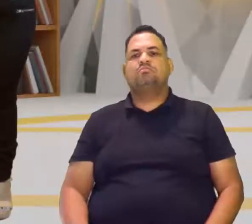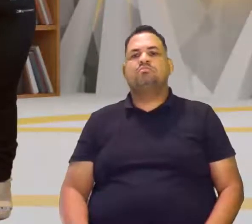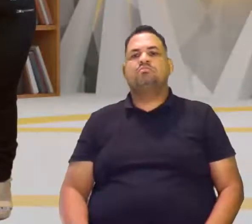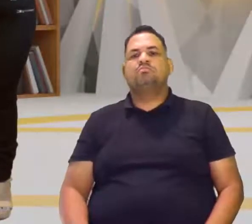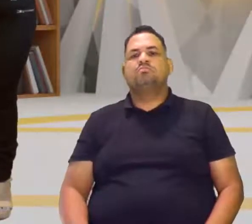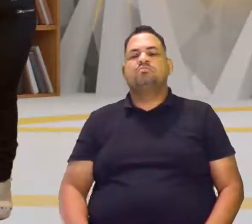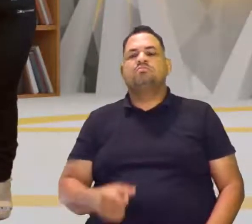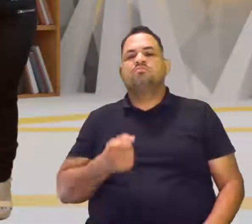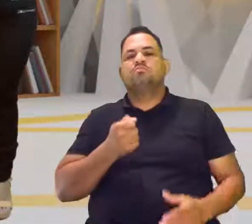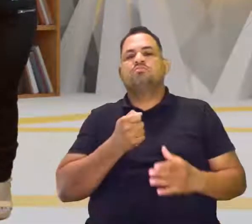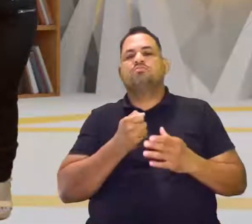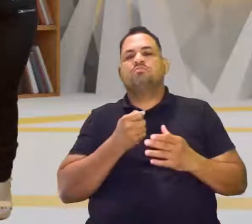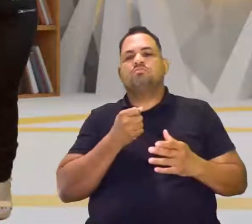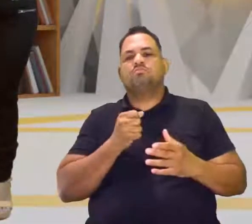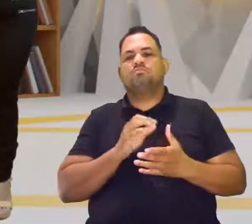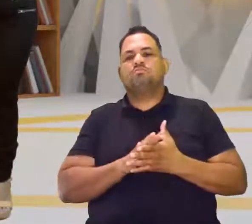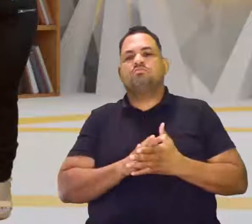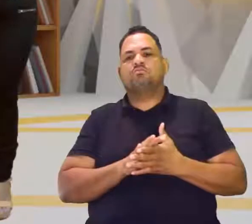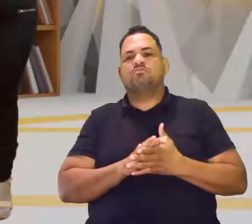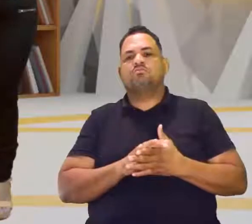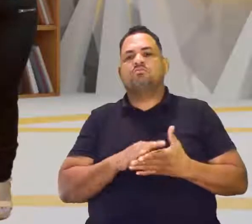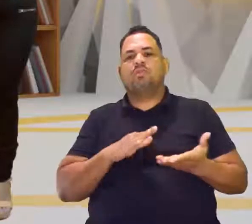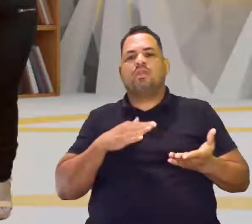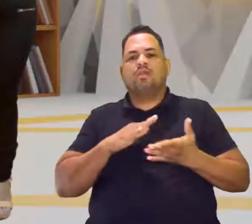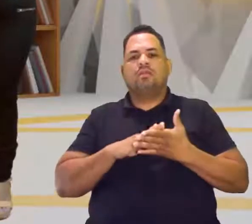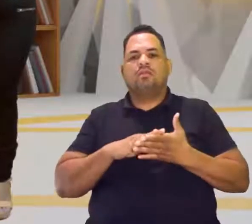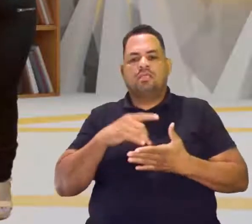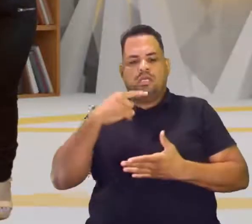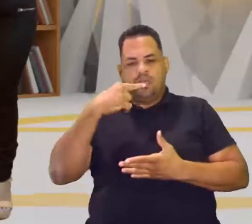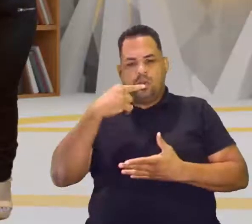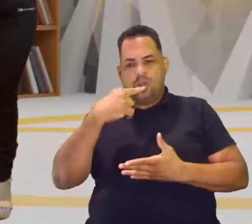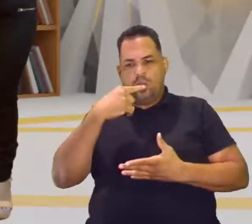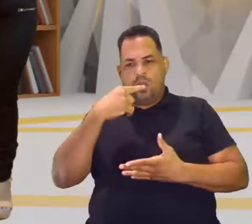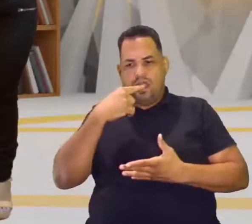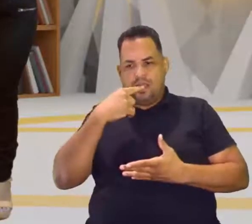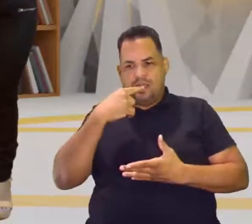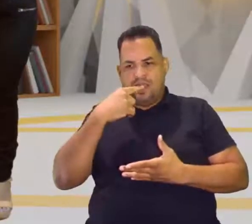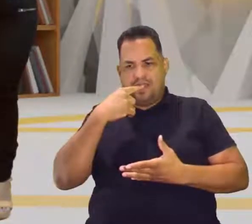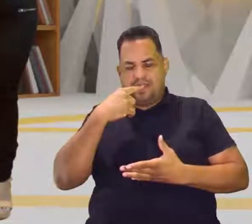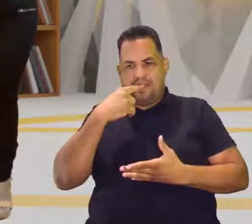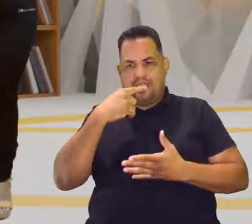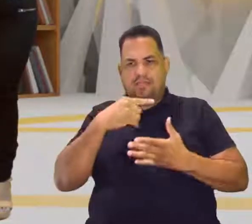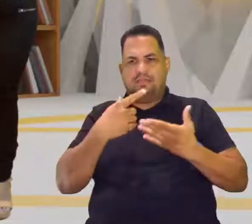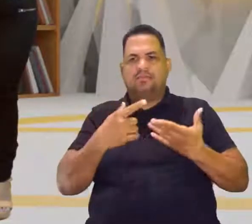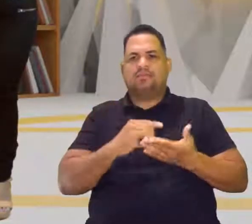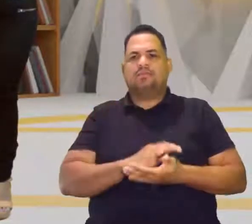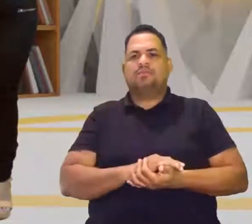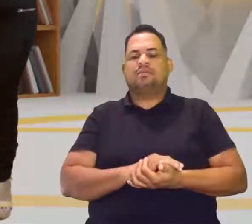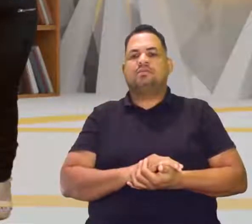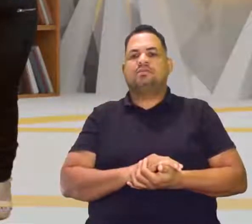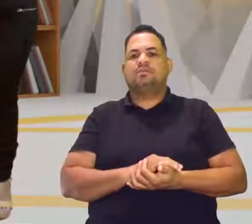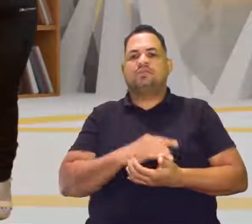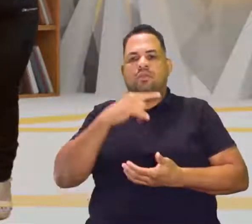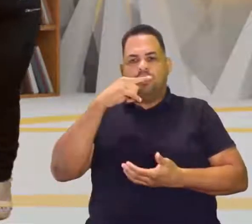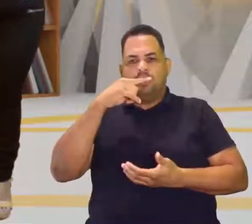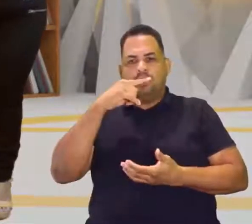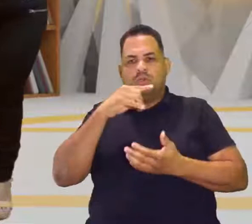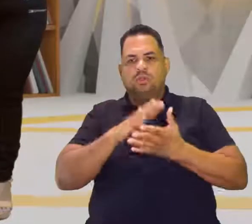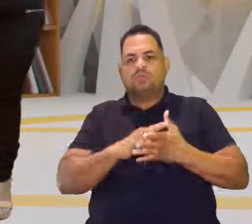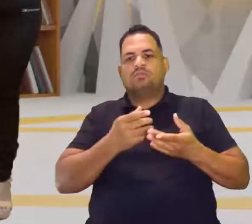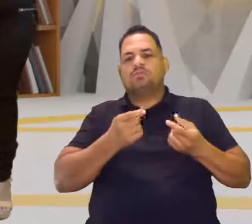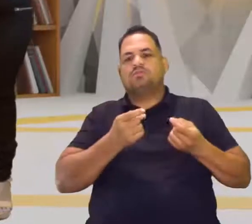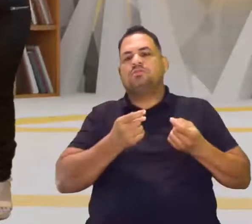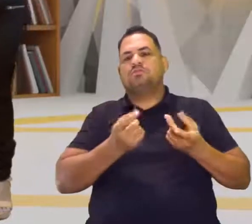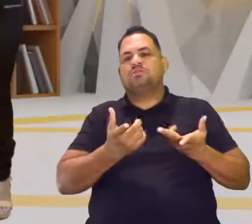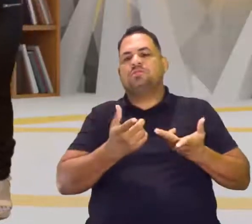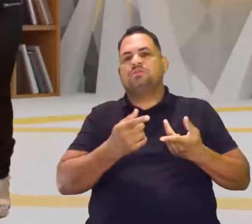comércio é o que mais explorava era cana-de-açúcar né produzir esse açúcar mascavo e o comércio de